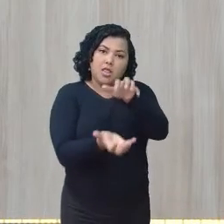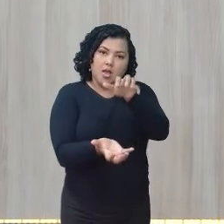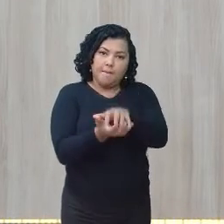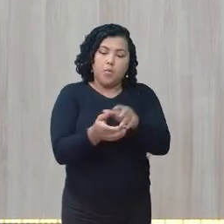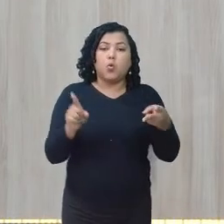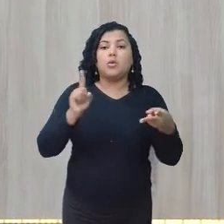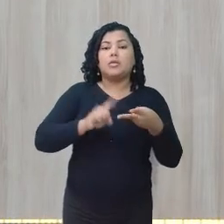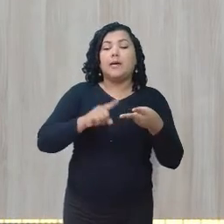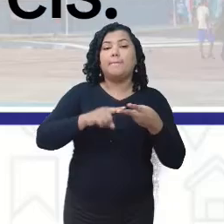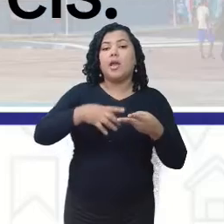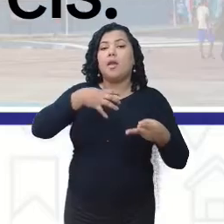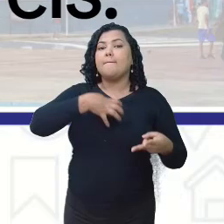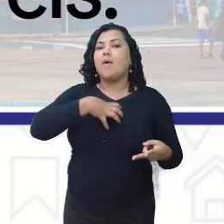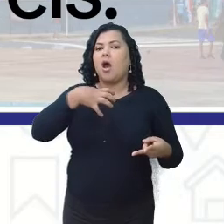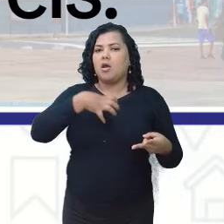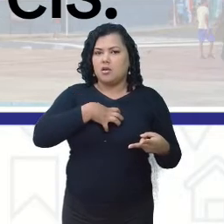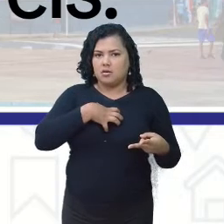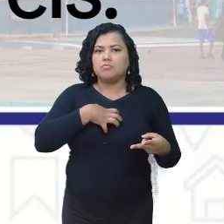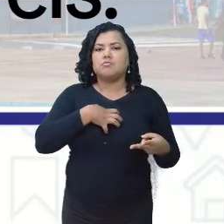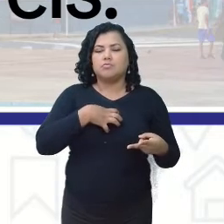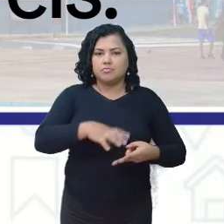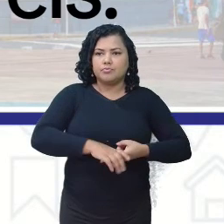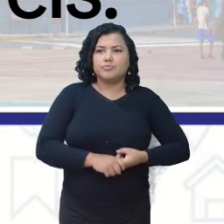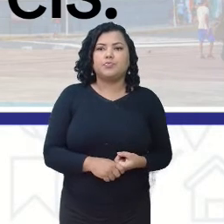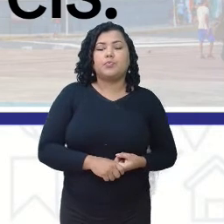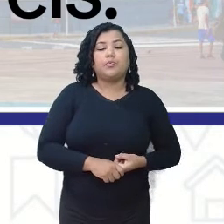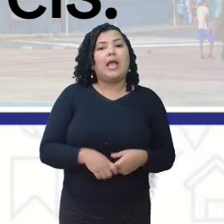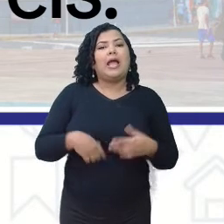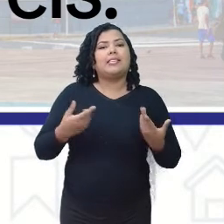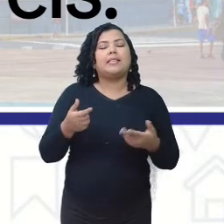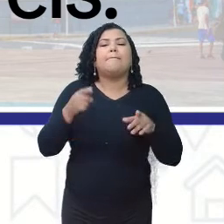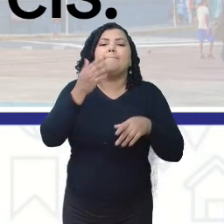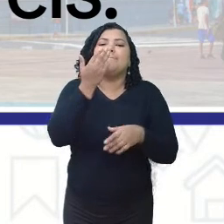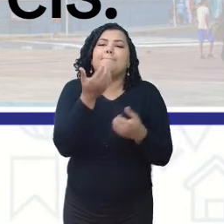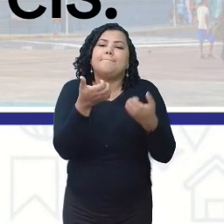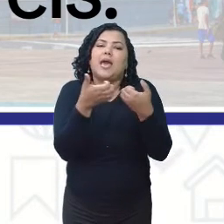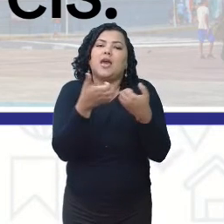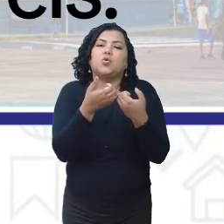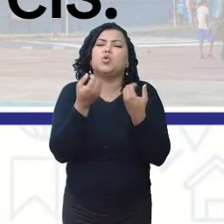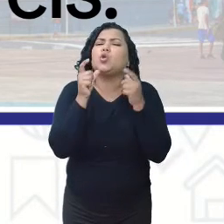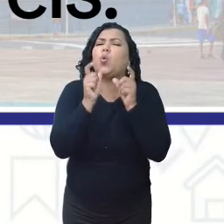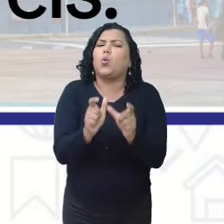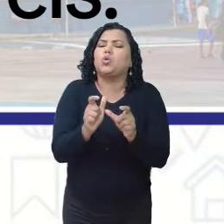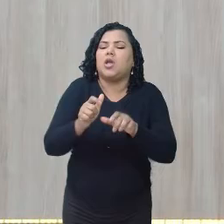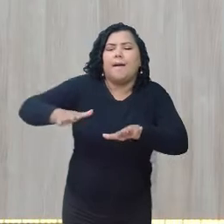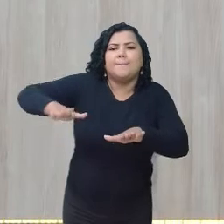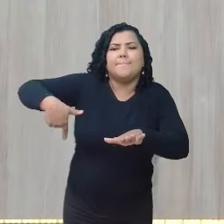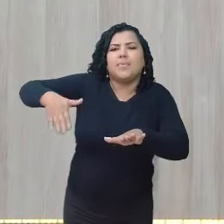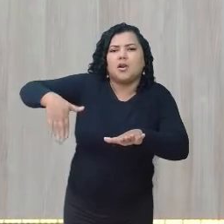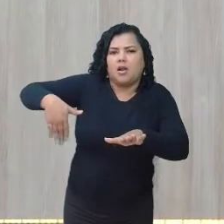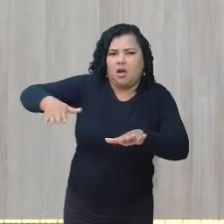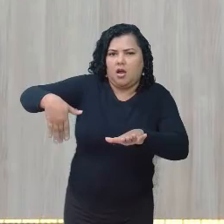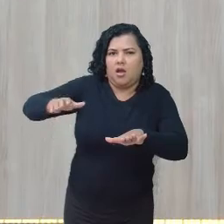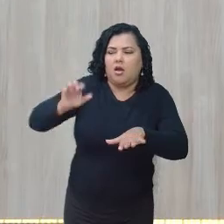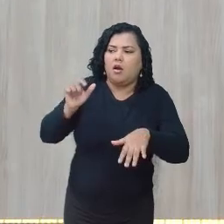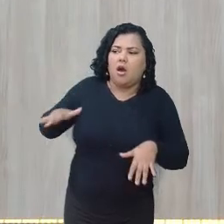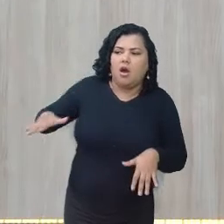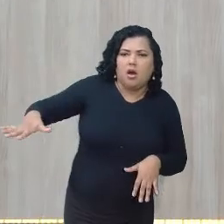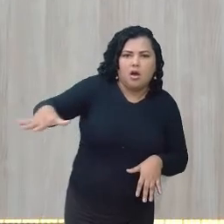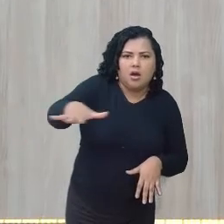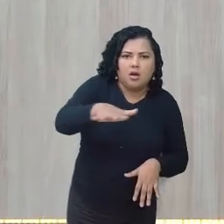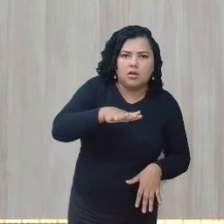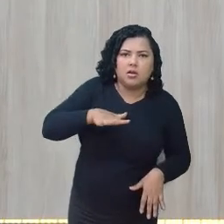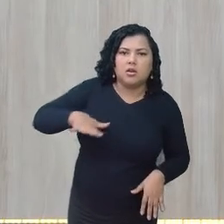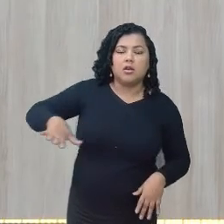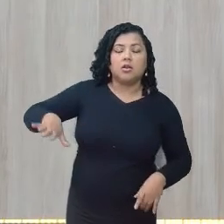região litorânea. Por quê? Porque a região litorânea ela já favorecia também a